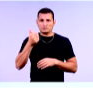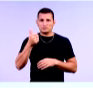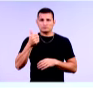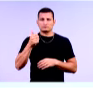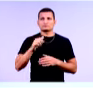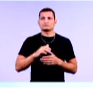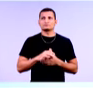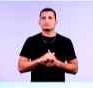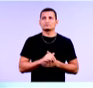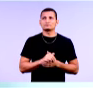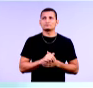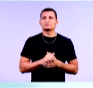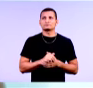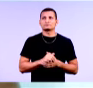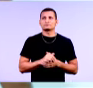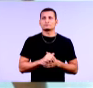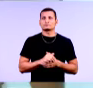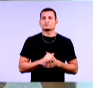classificar.